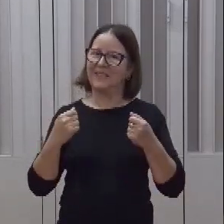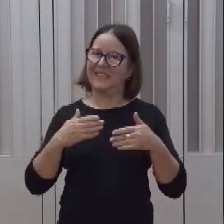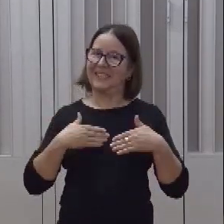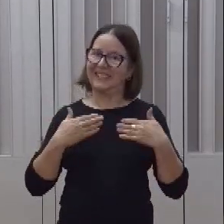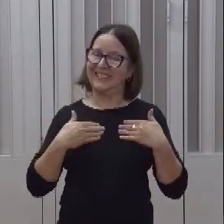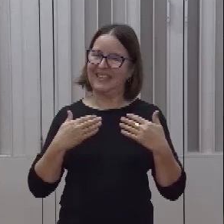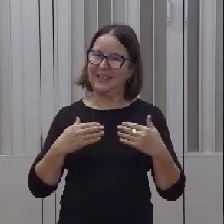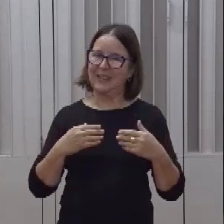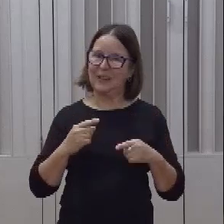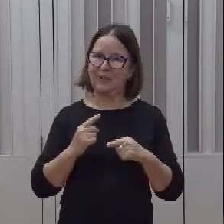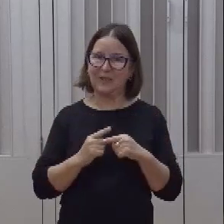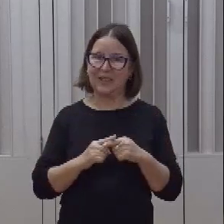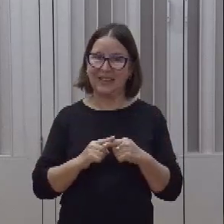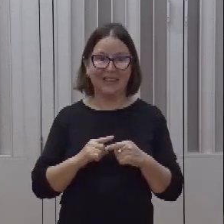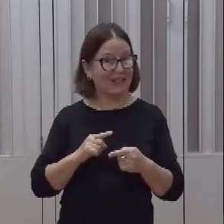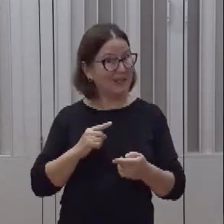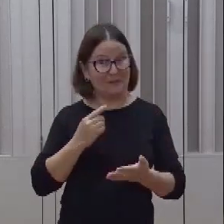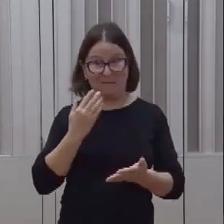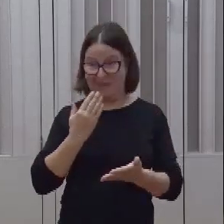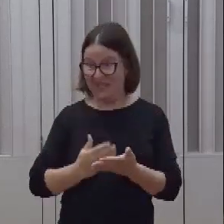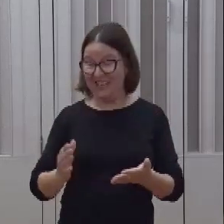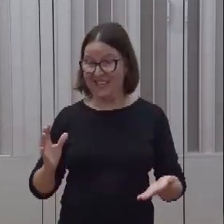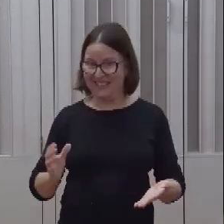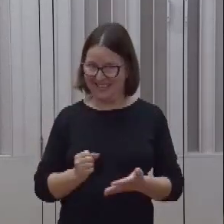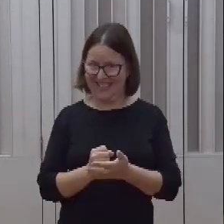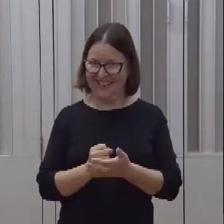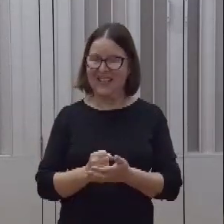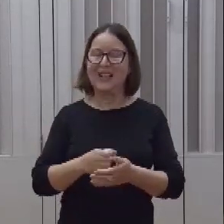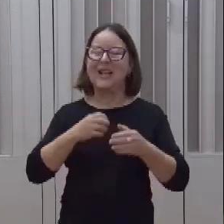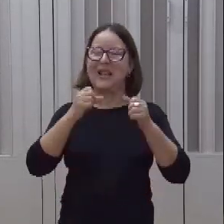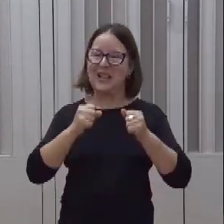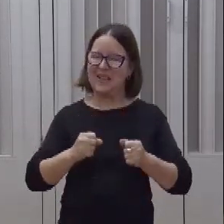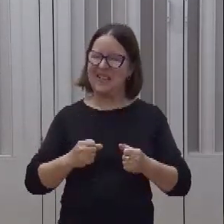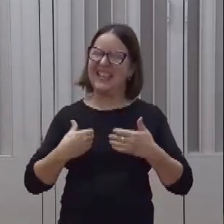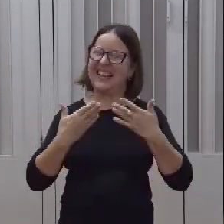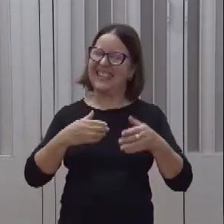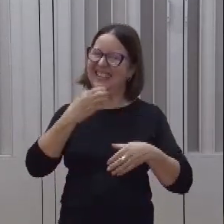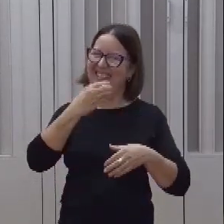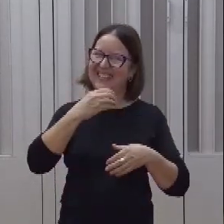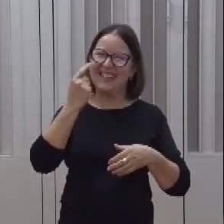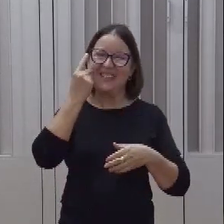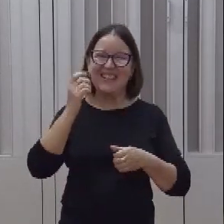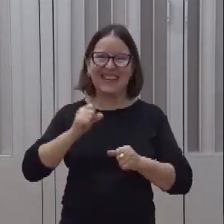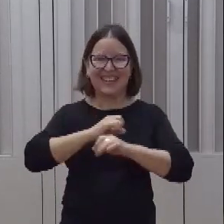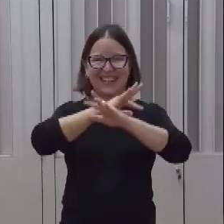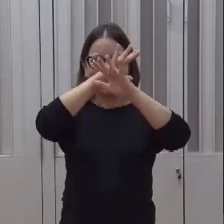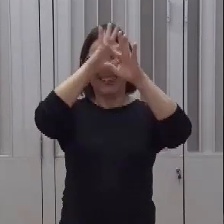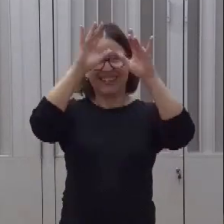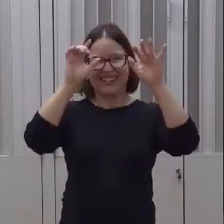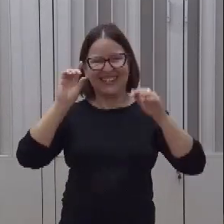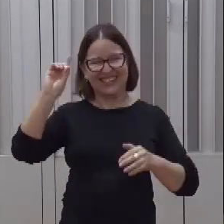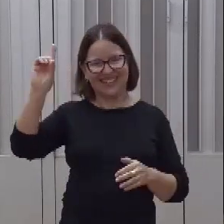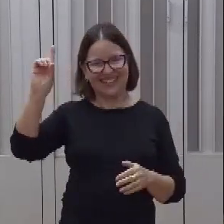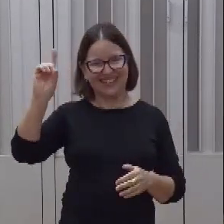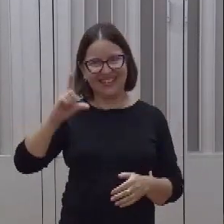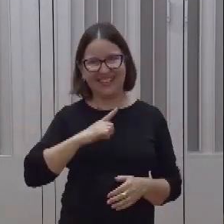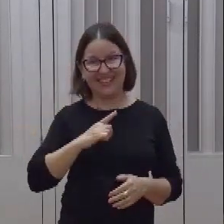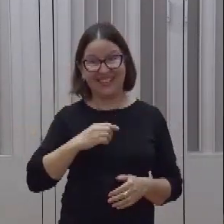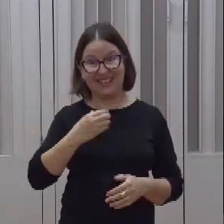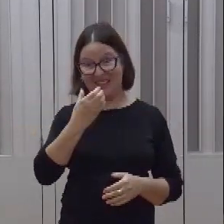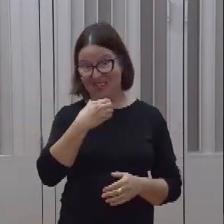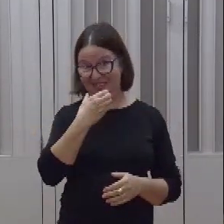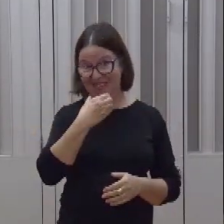porque não perdemos a salvação e podemos frutificar para a glória de Deus. E temos